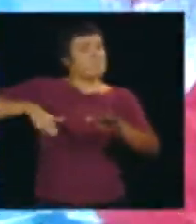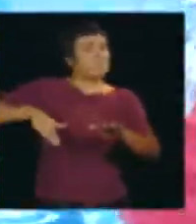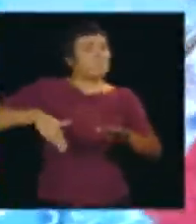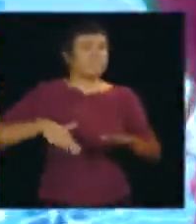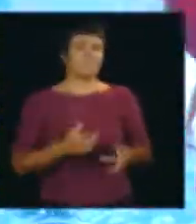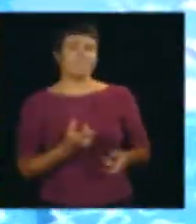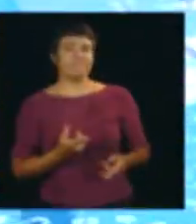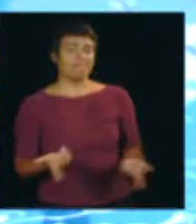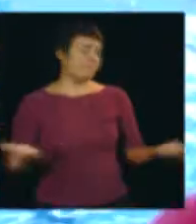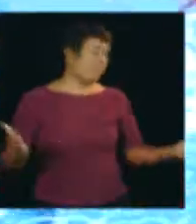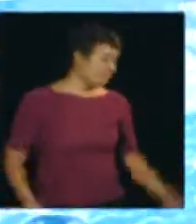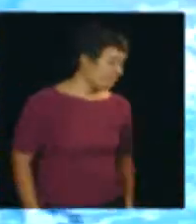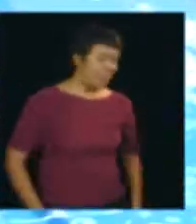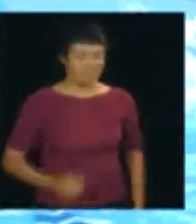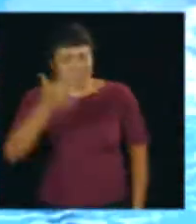Isabel está em frente a uma piscina olímpica.